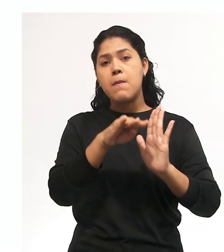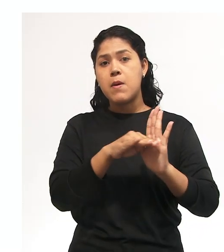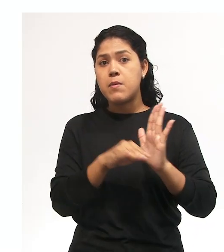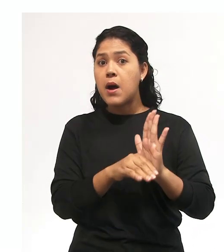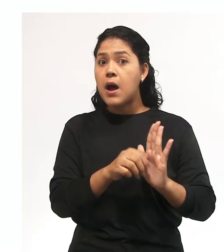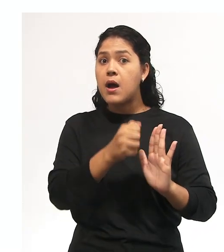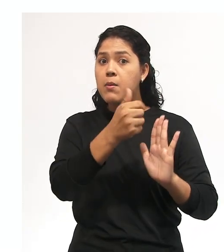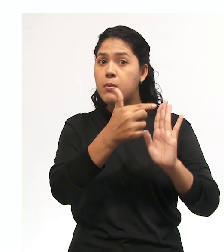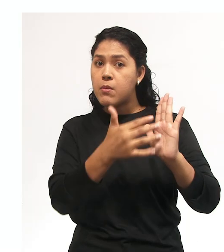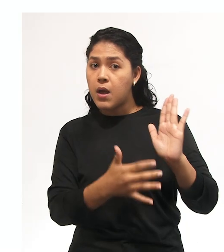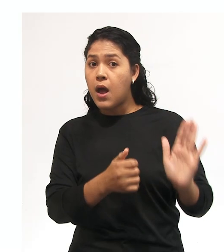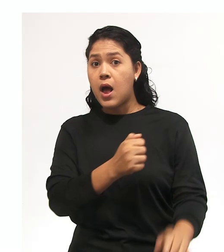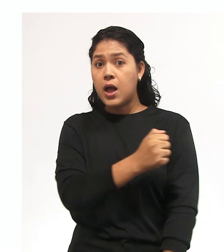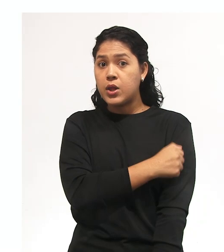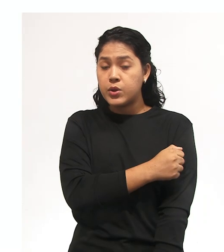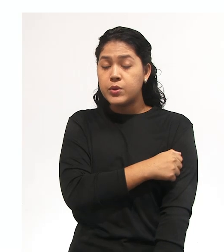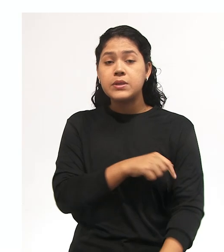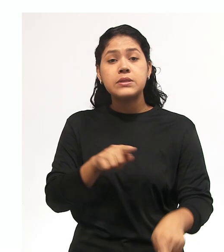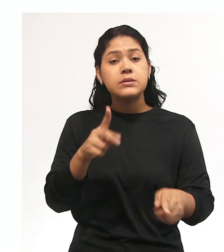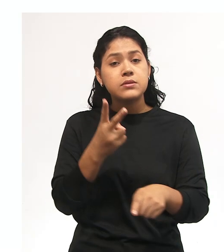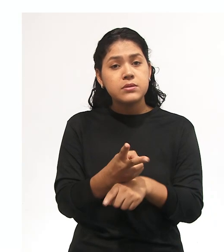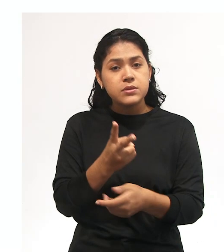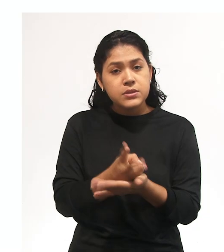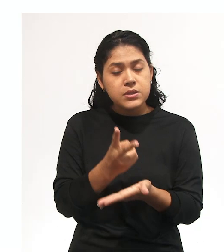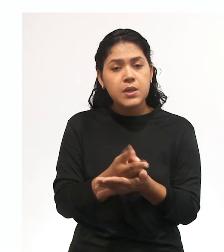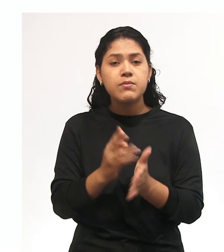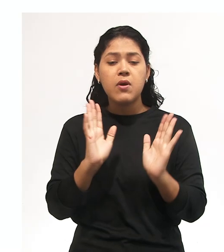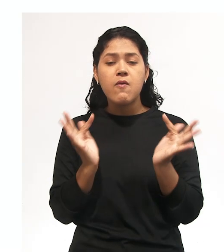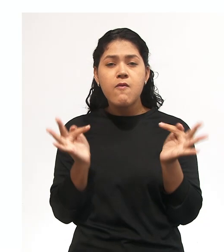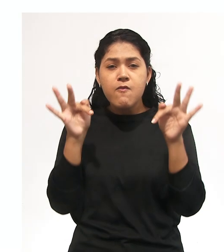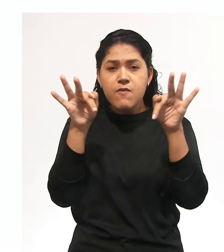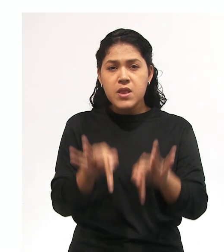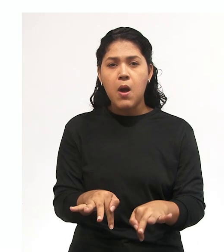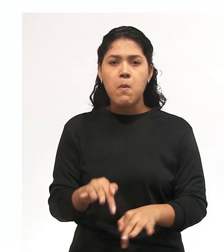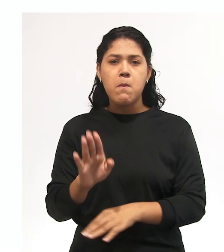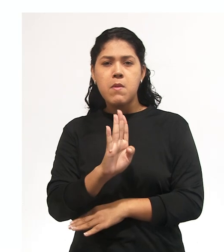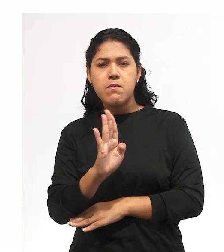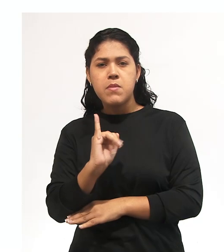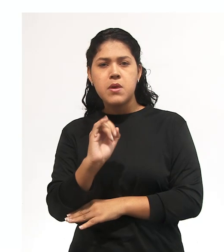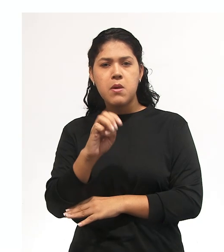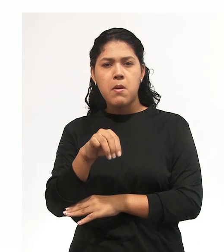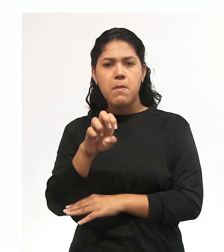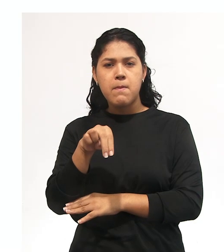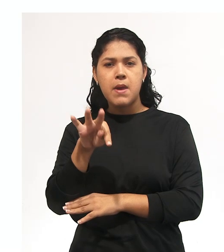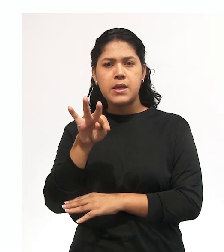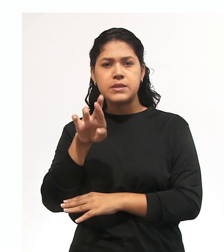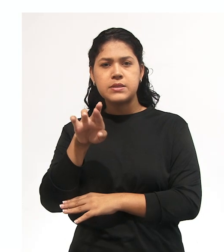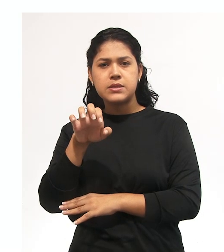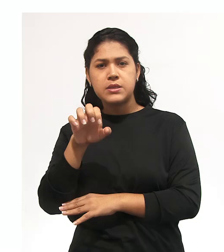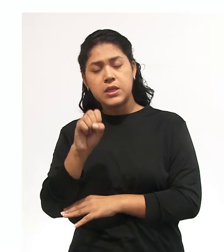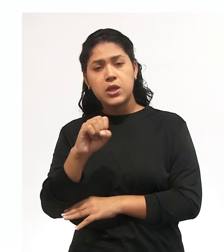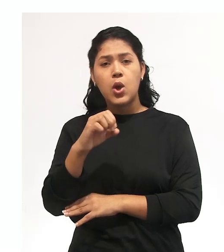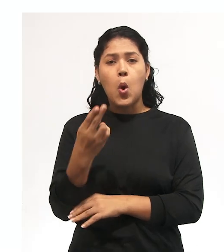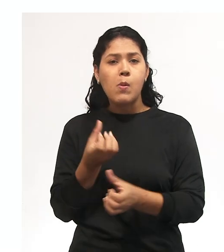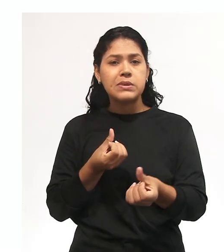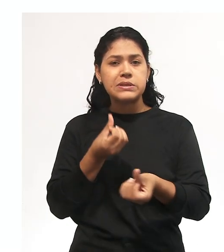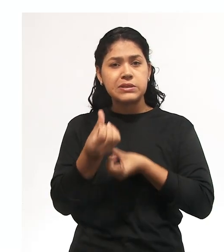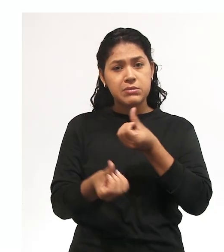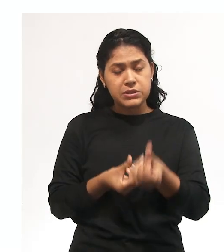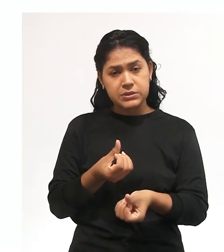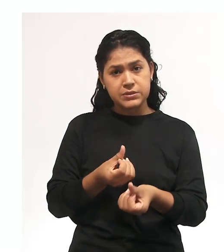termos quantitativos e é feita ao final de um período. Essa definição de avaliação é dos autores